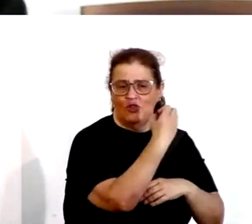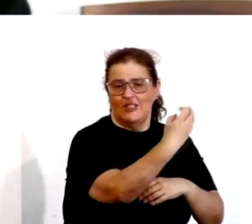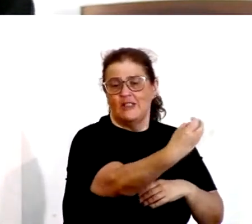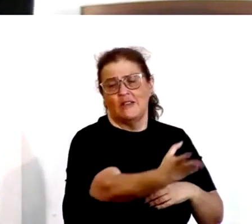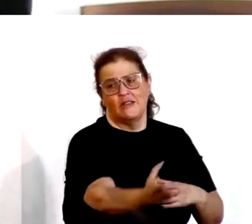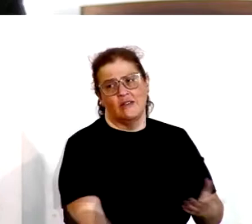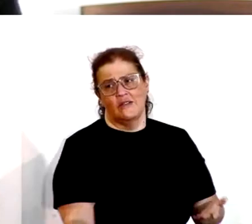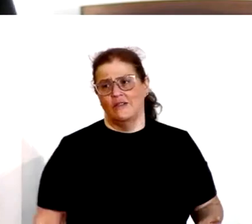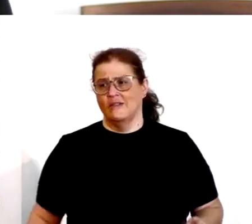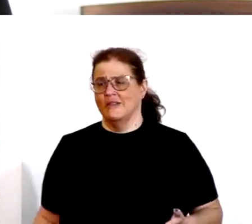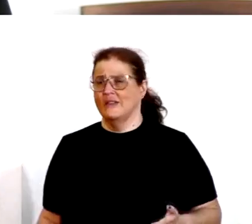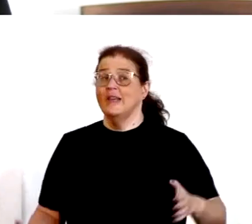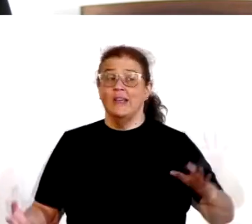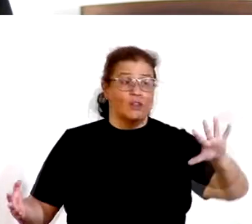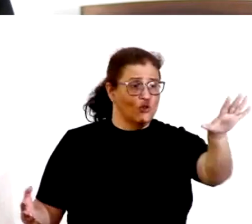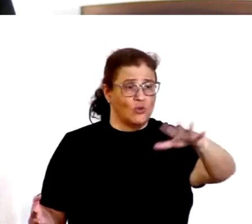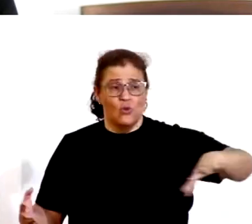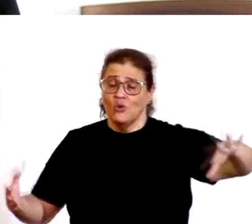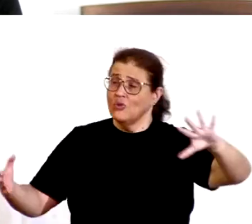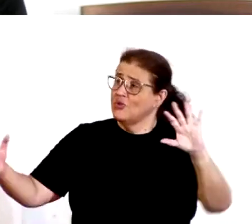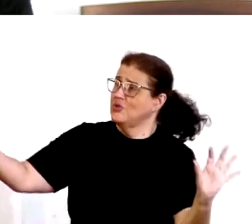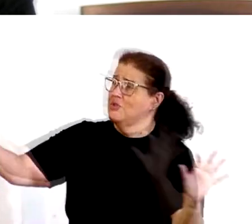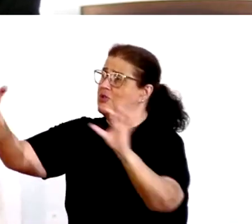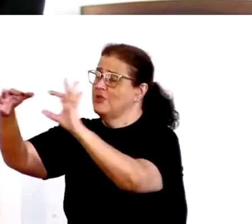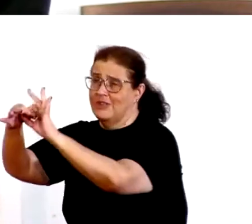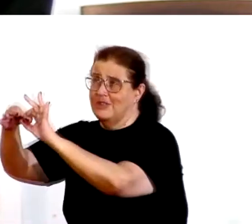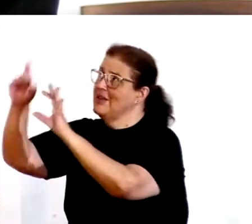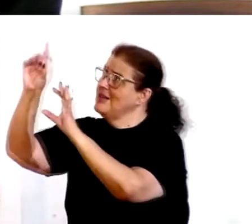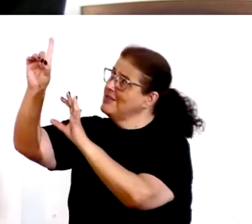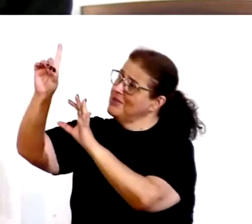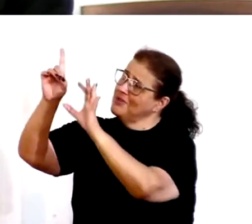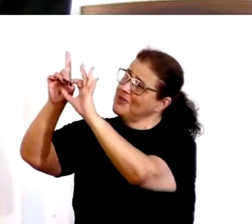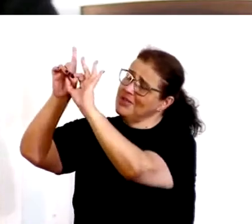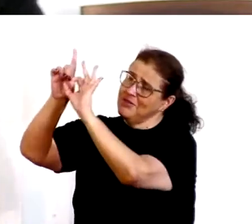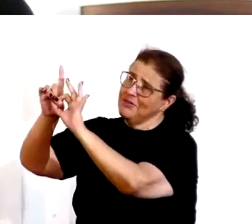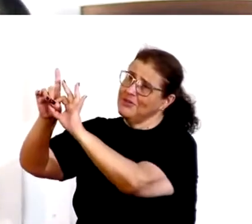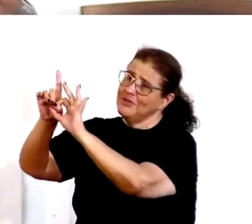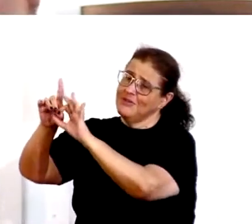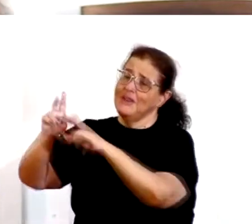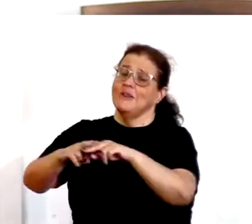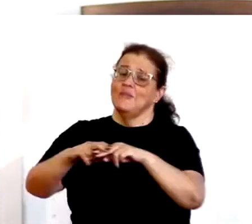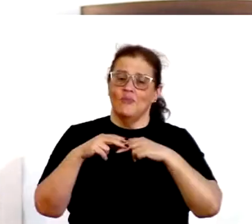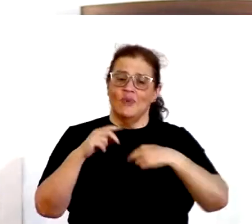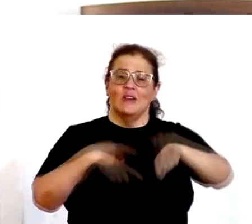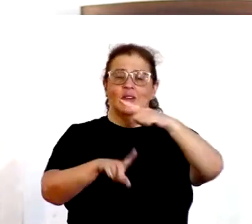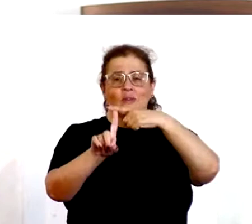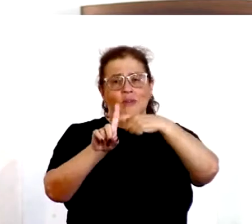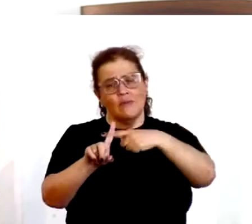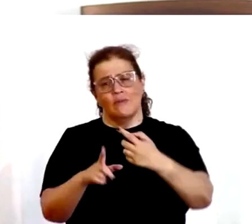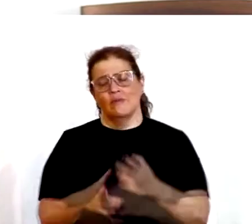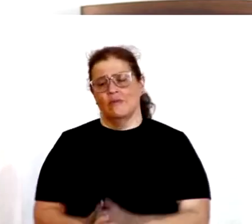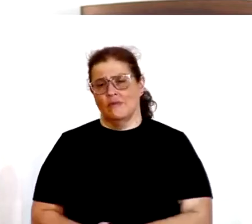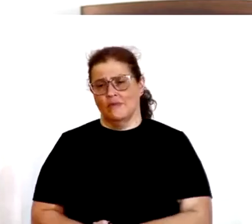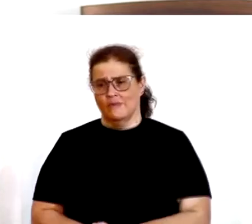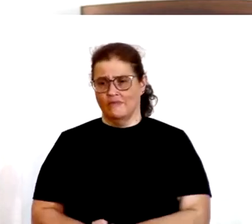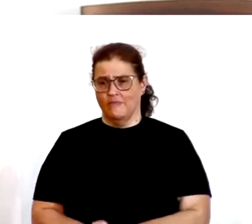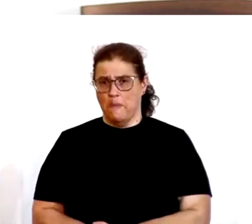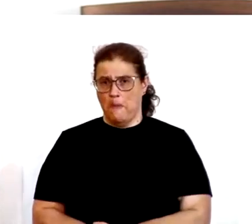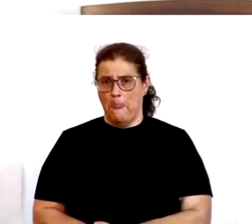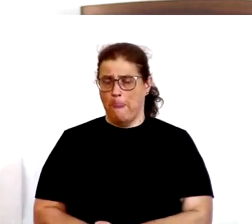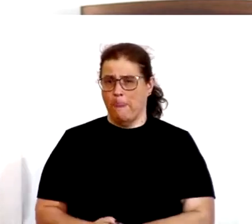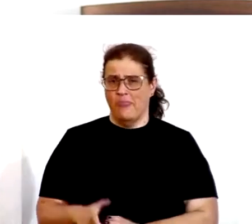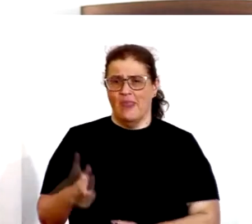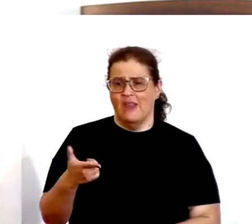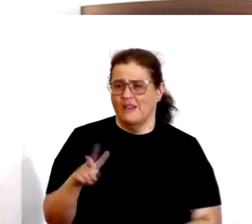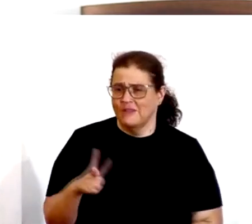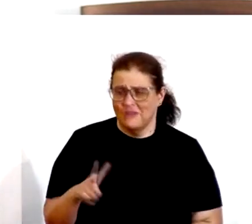em um só corpo com Deus, por intermédio da cruz, destruindo por ela a inimizade que existia entre eles. Não há